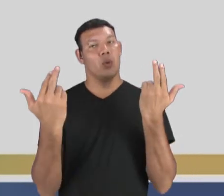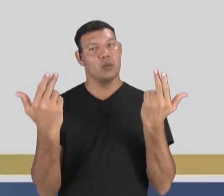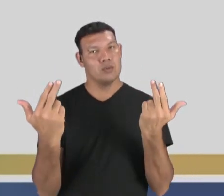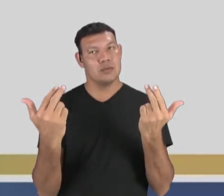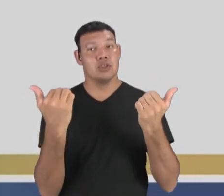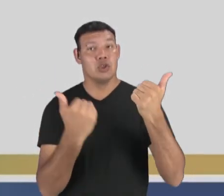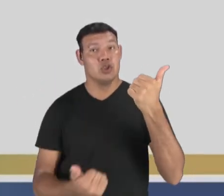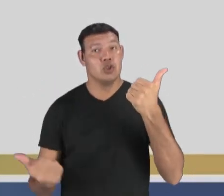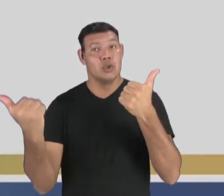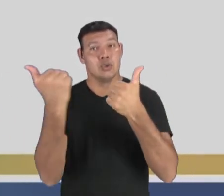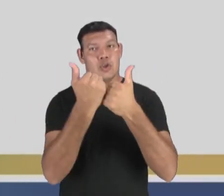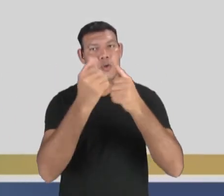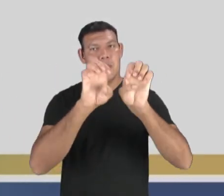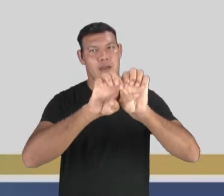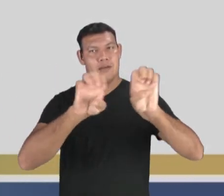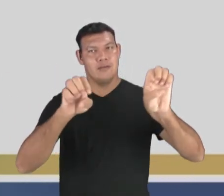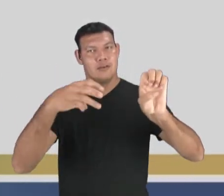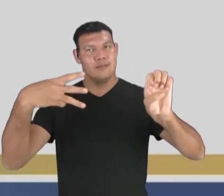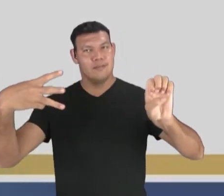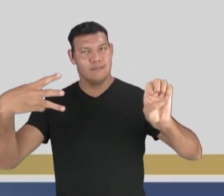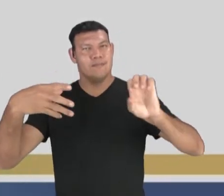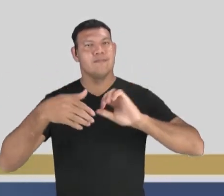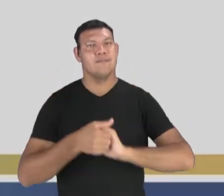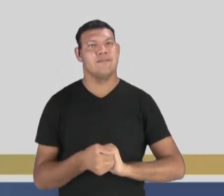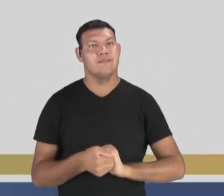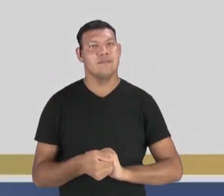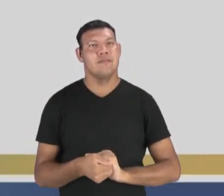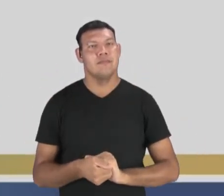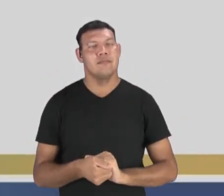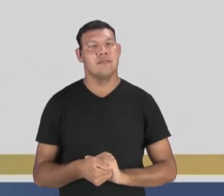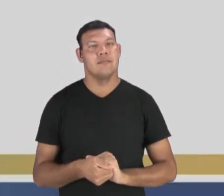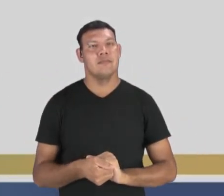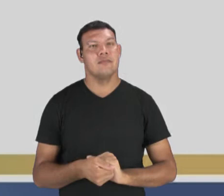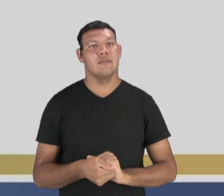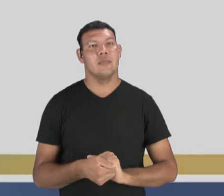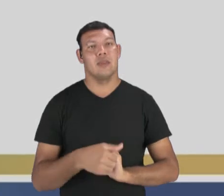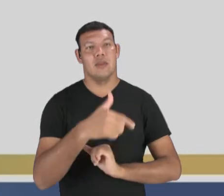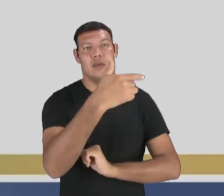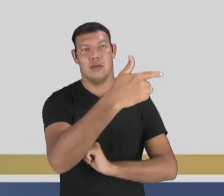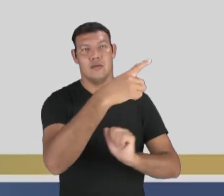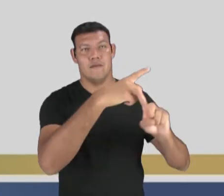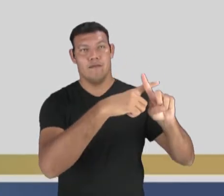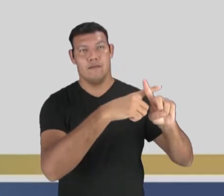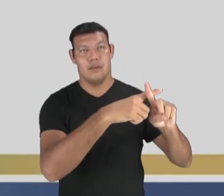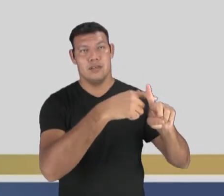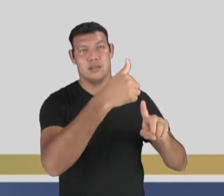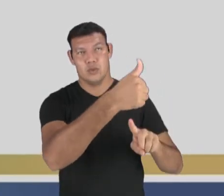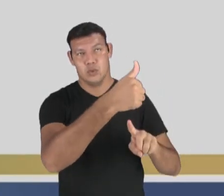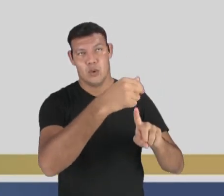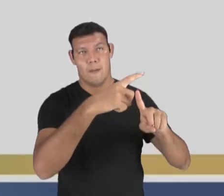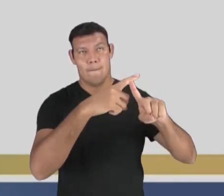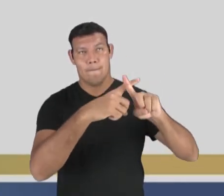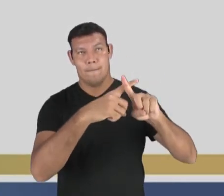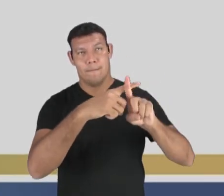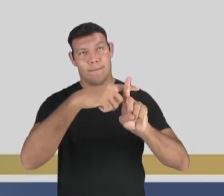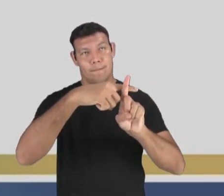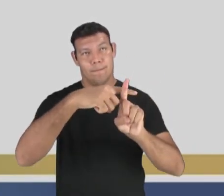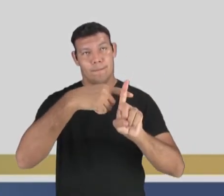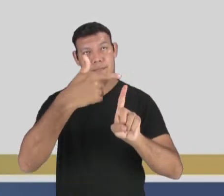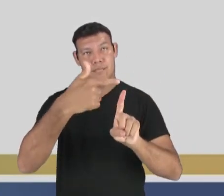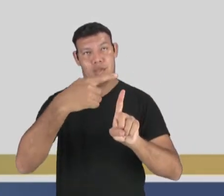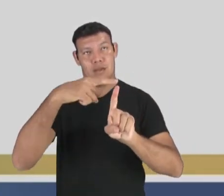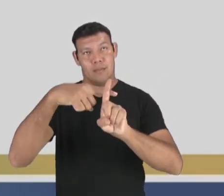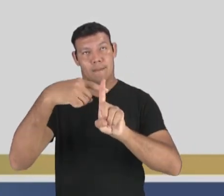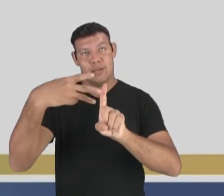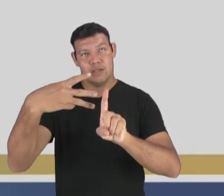vamos substituir na última equação. E aí nós vamos ter a seguinte sentença: 2 vezes 1 mais